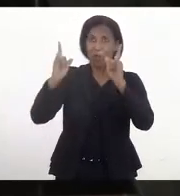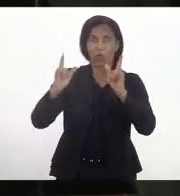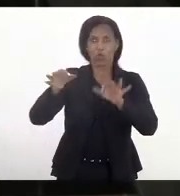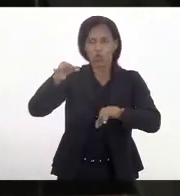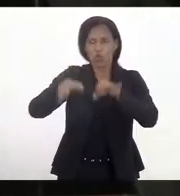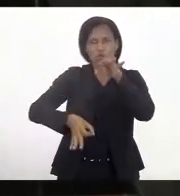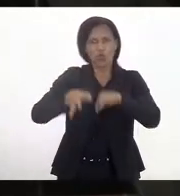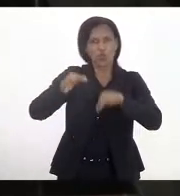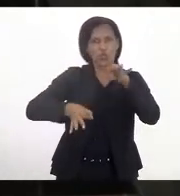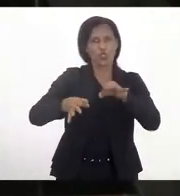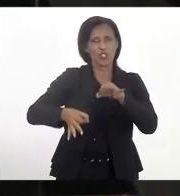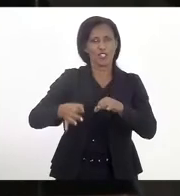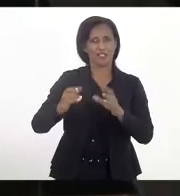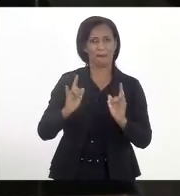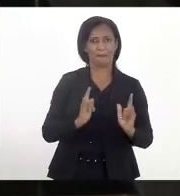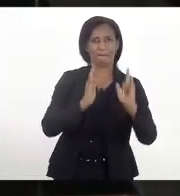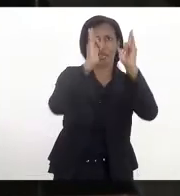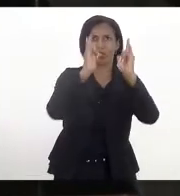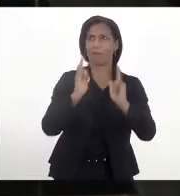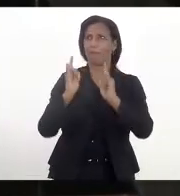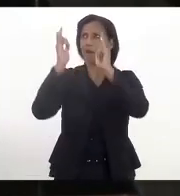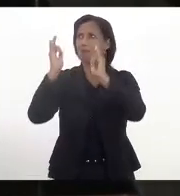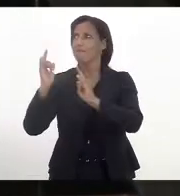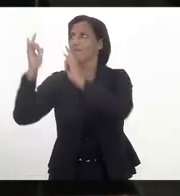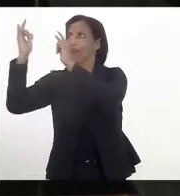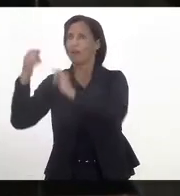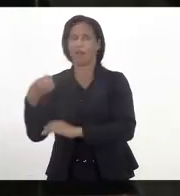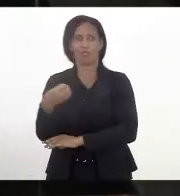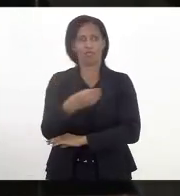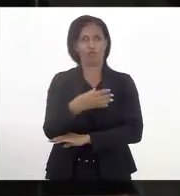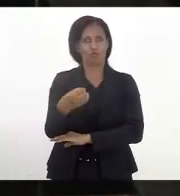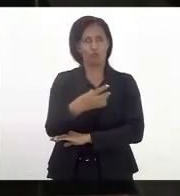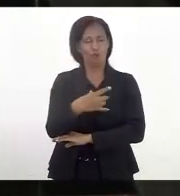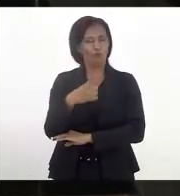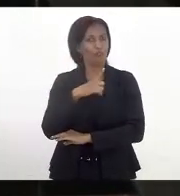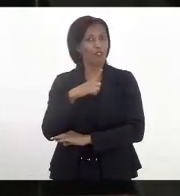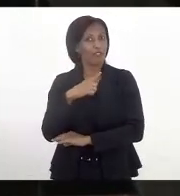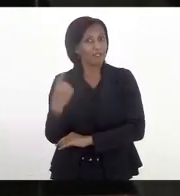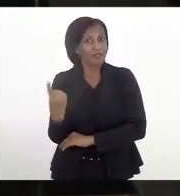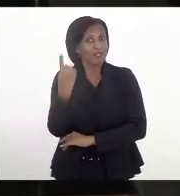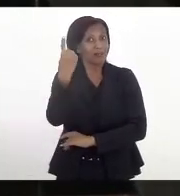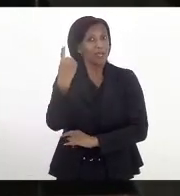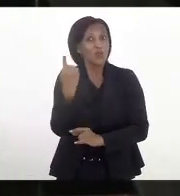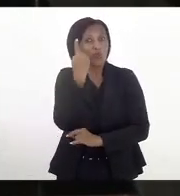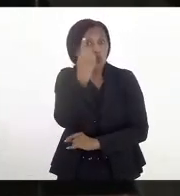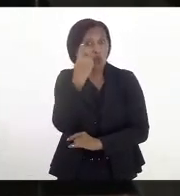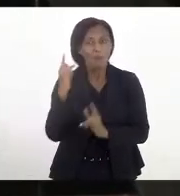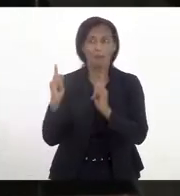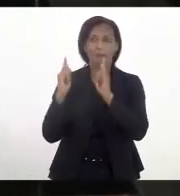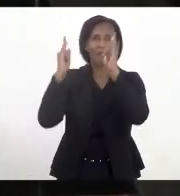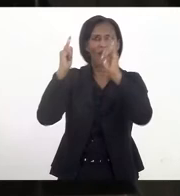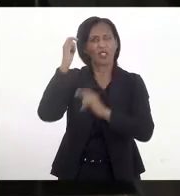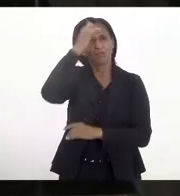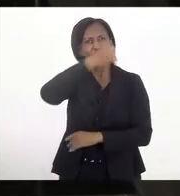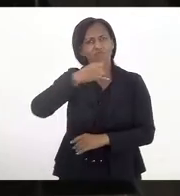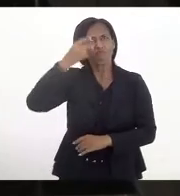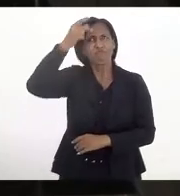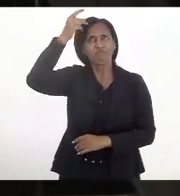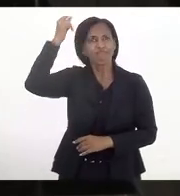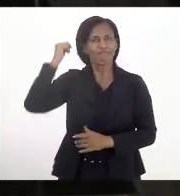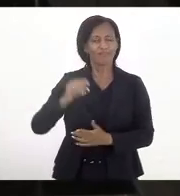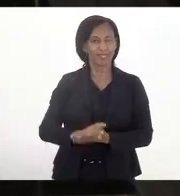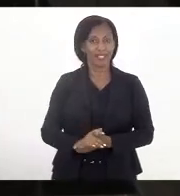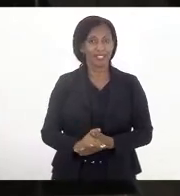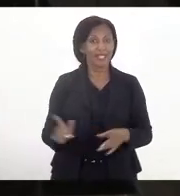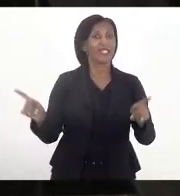prédios novos e também um prédio antigo e mais um